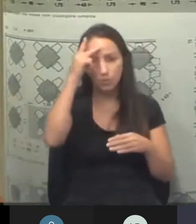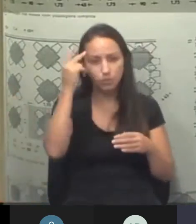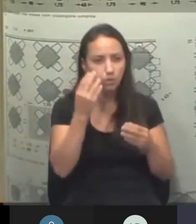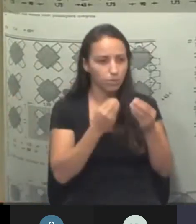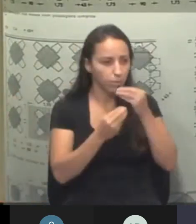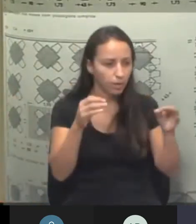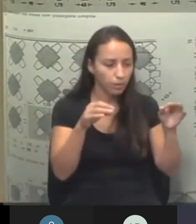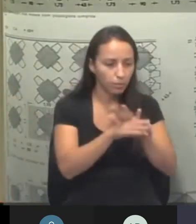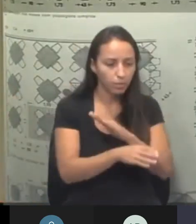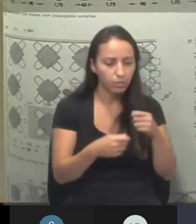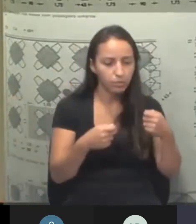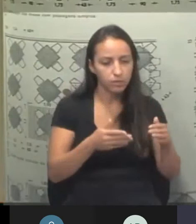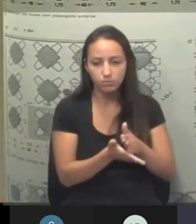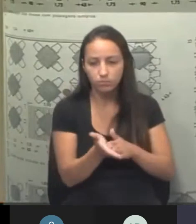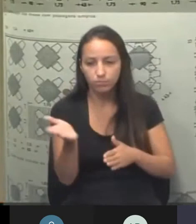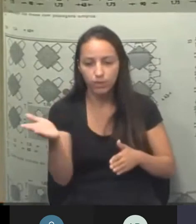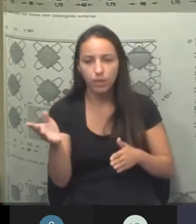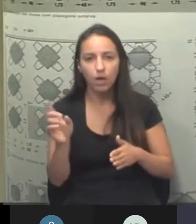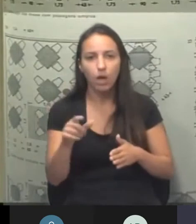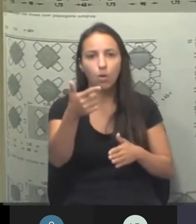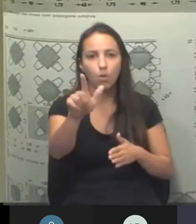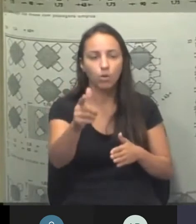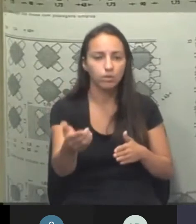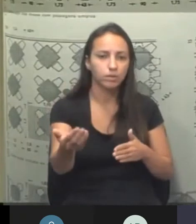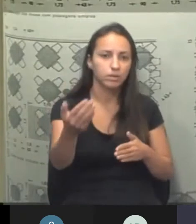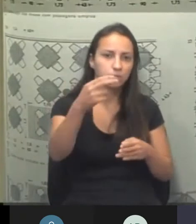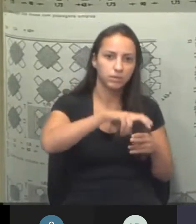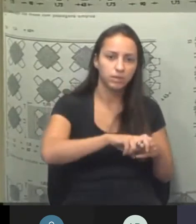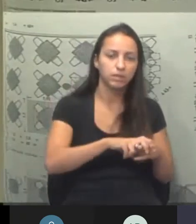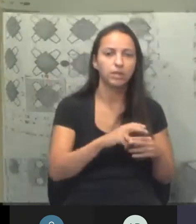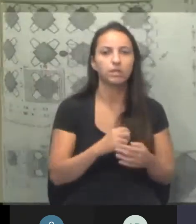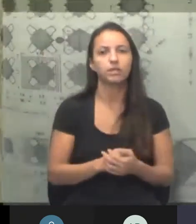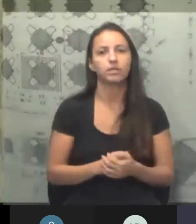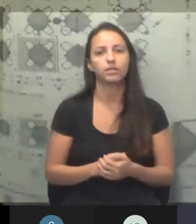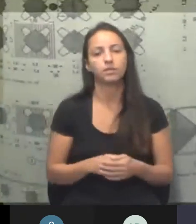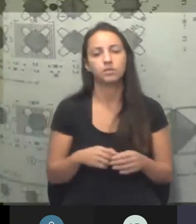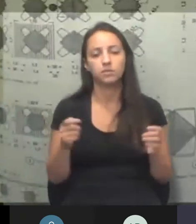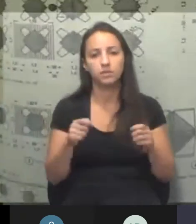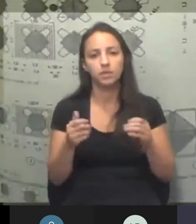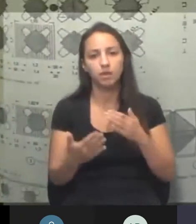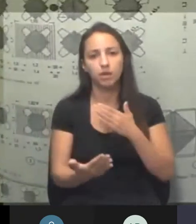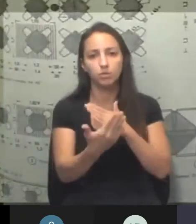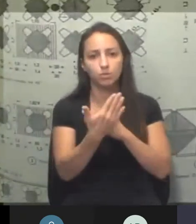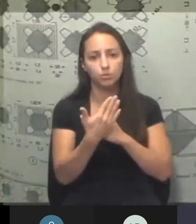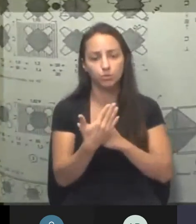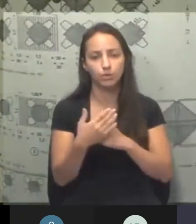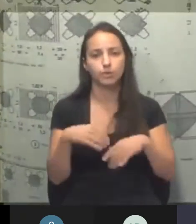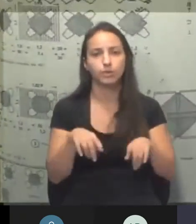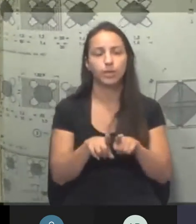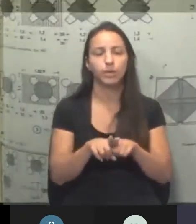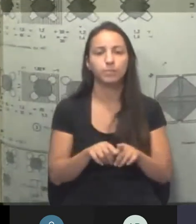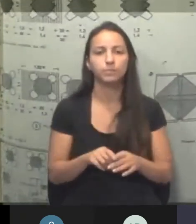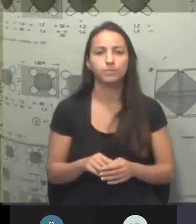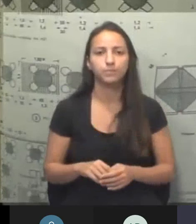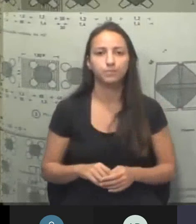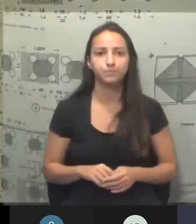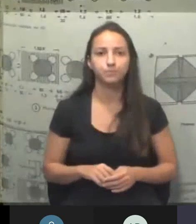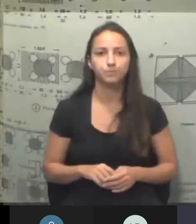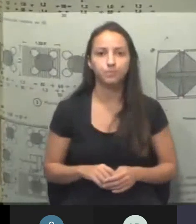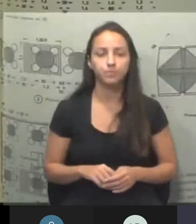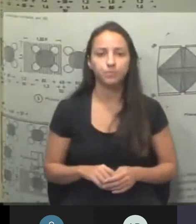para outros entrarem, né? Então é uma boa referência essa aqui. Ele ainda vai nos trazer algumas